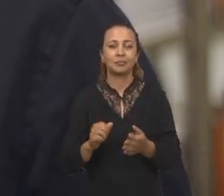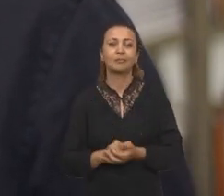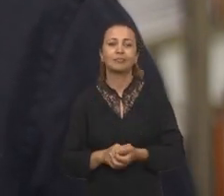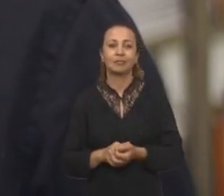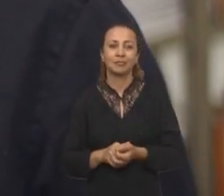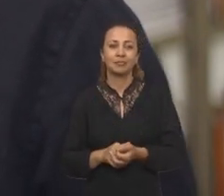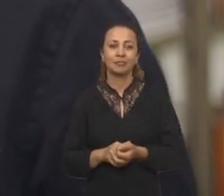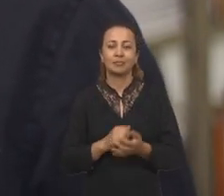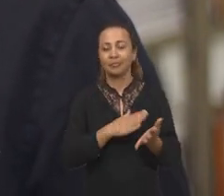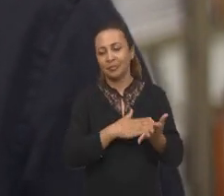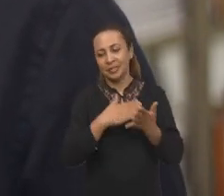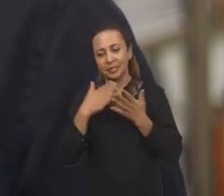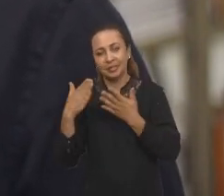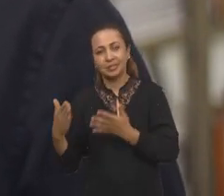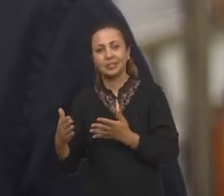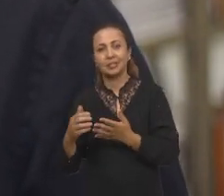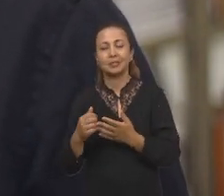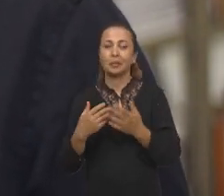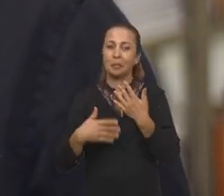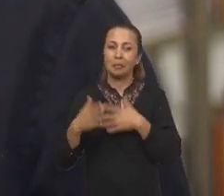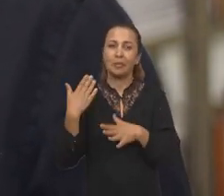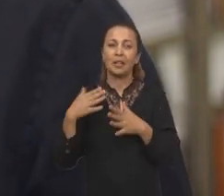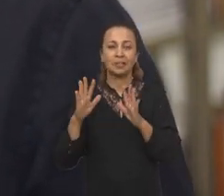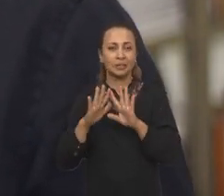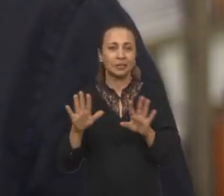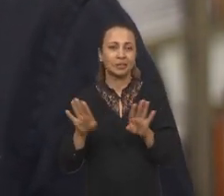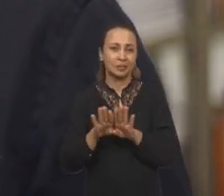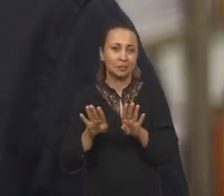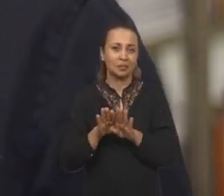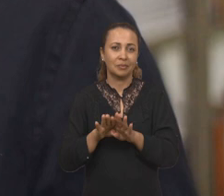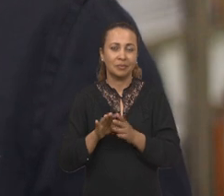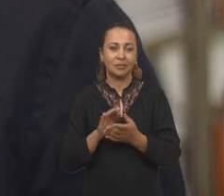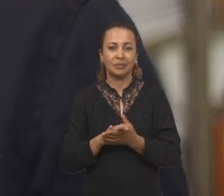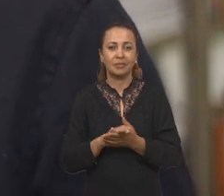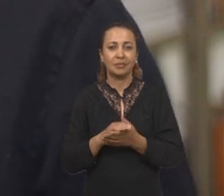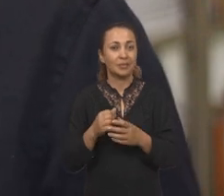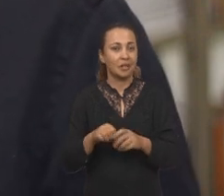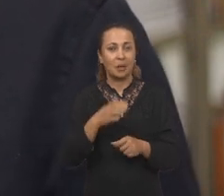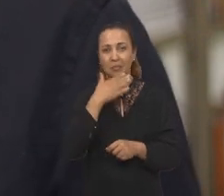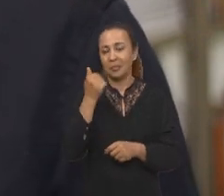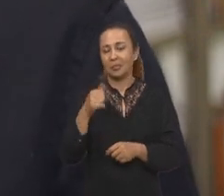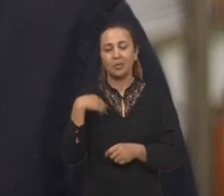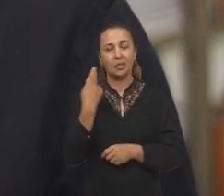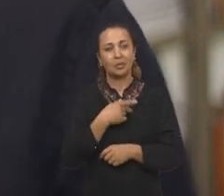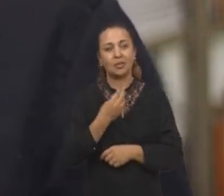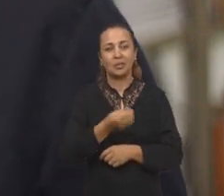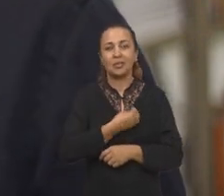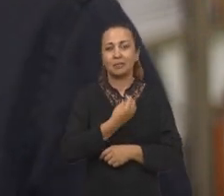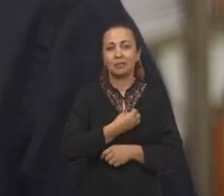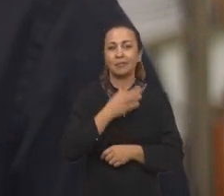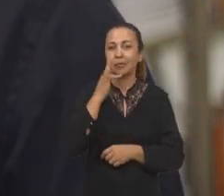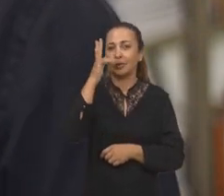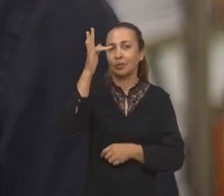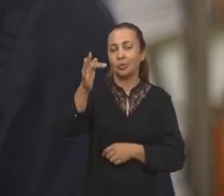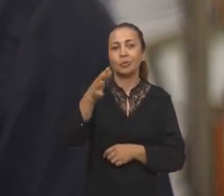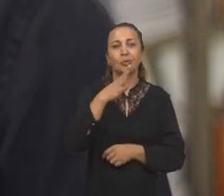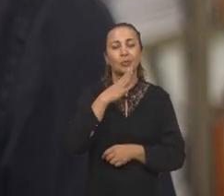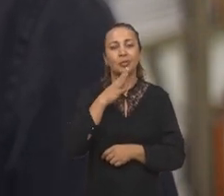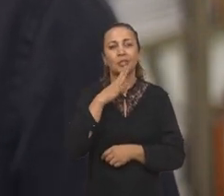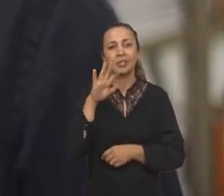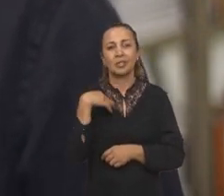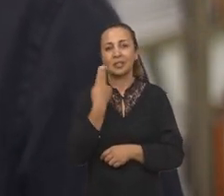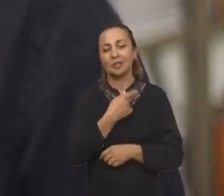né passado se presta a isso também a conduzir melhor a nossa vida no futuro se